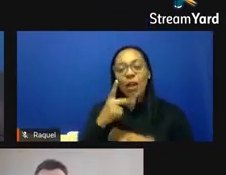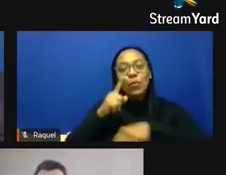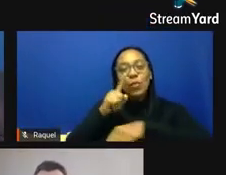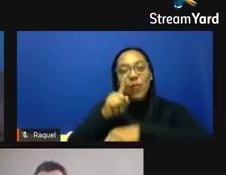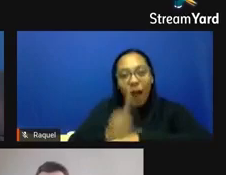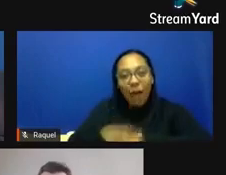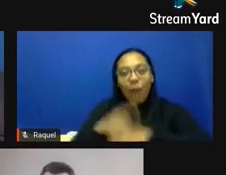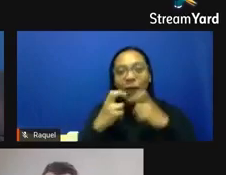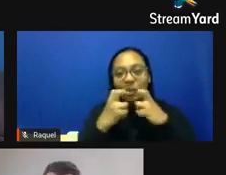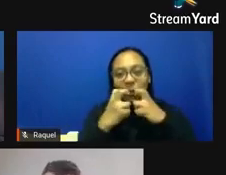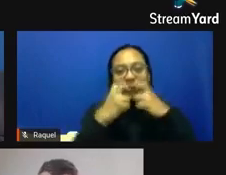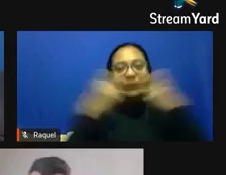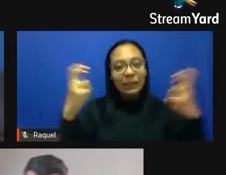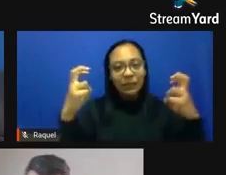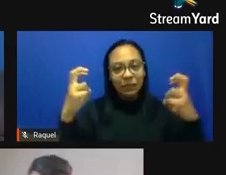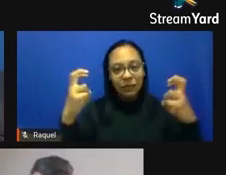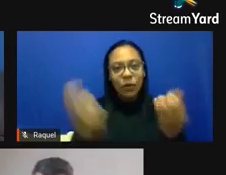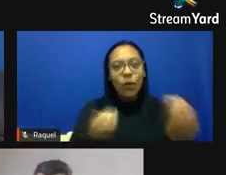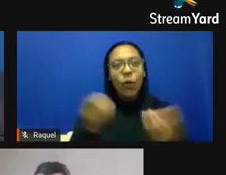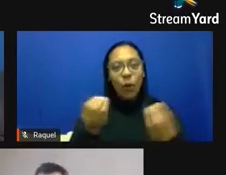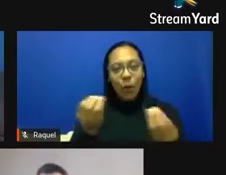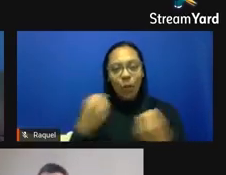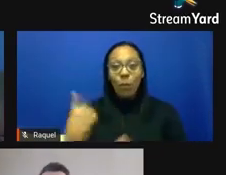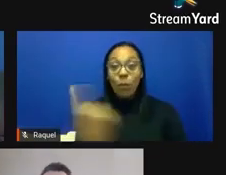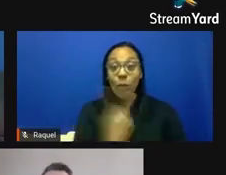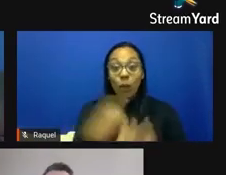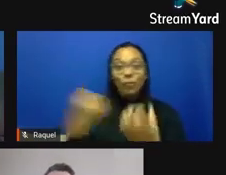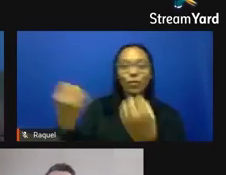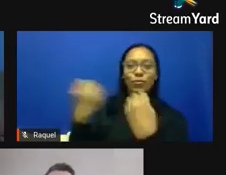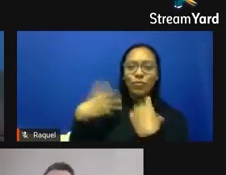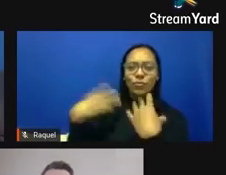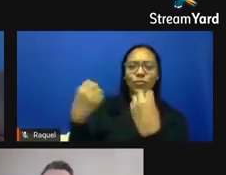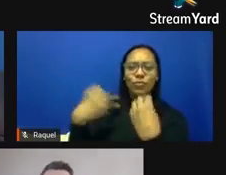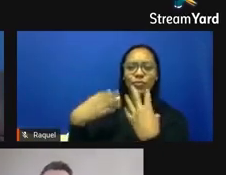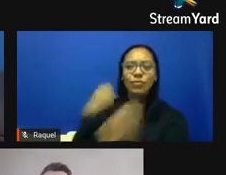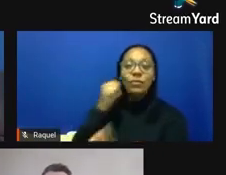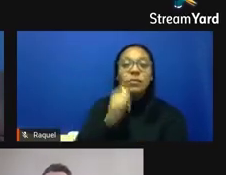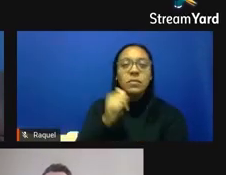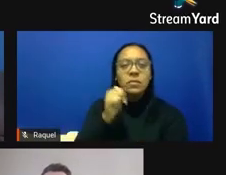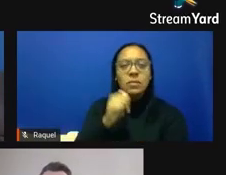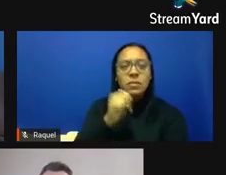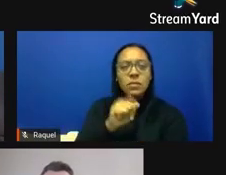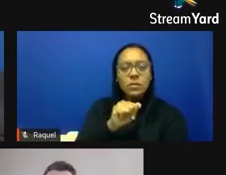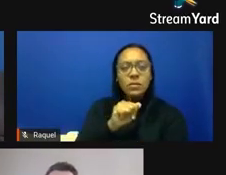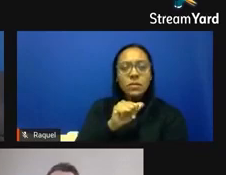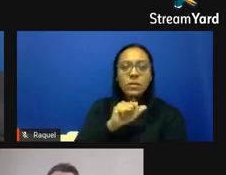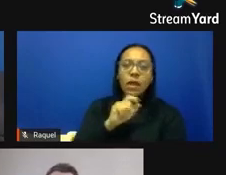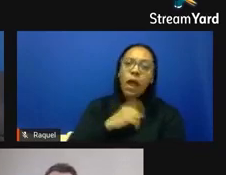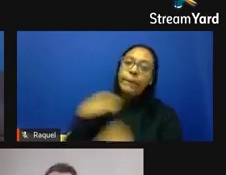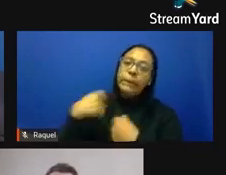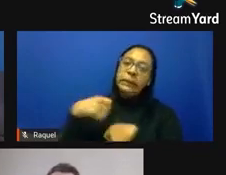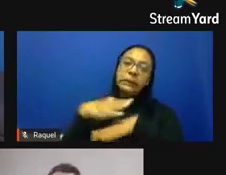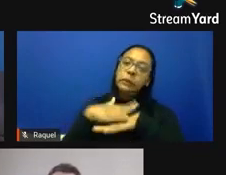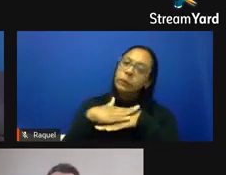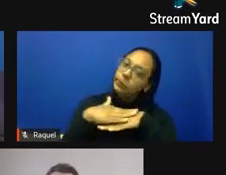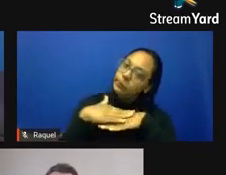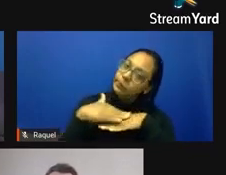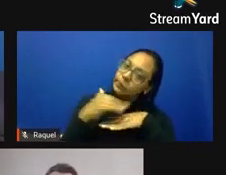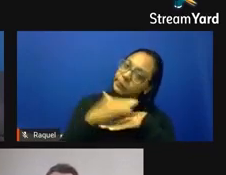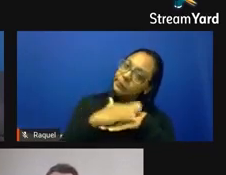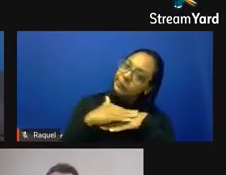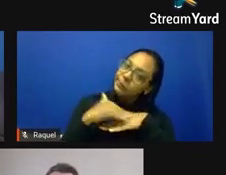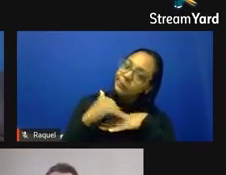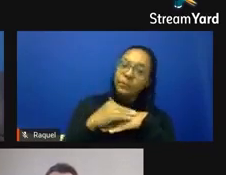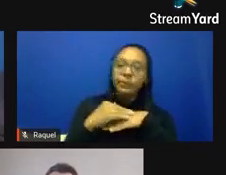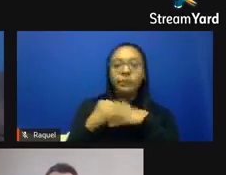nós somos ensinadas, enquanto mulheres, meninas, né, a sermos dóceis, a sermos agradáveis,